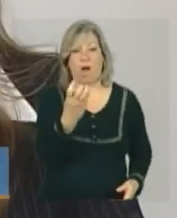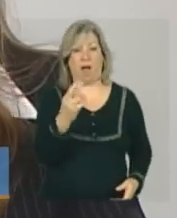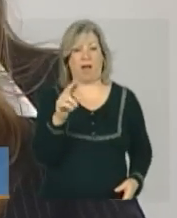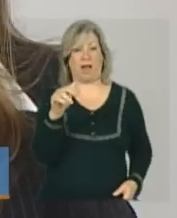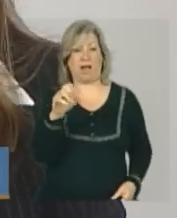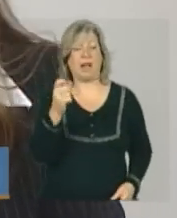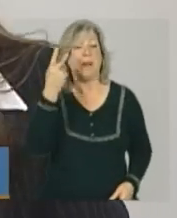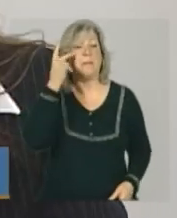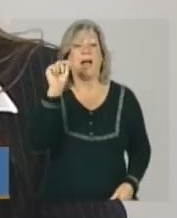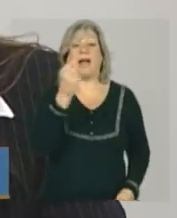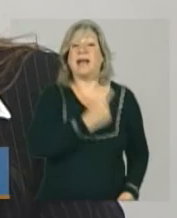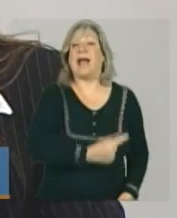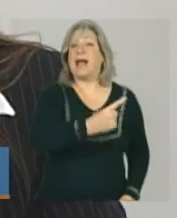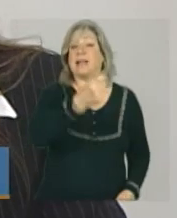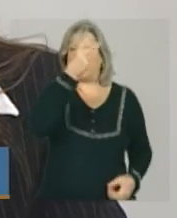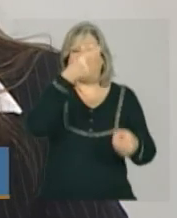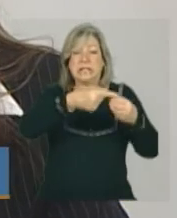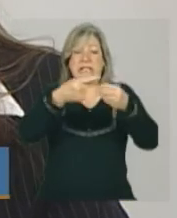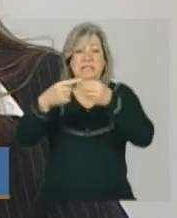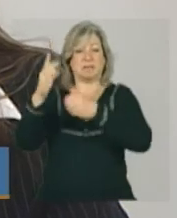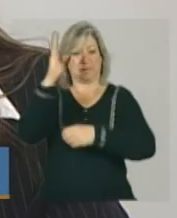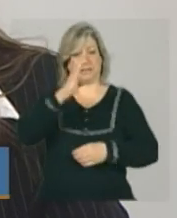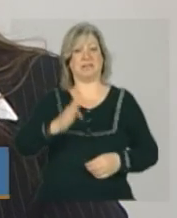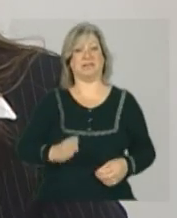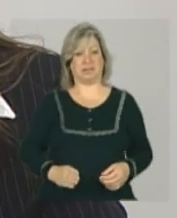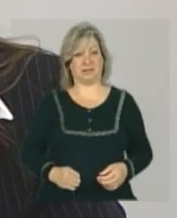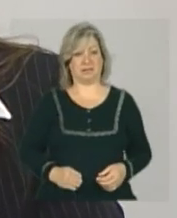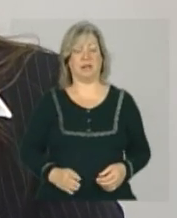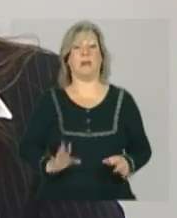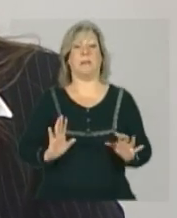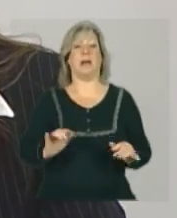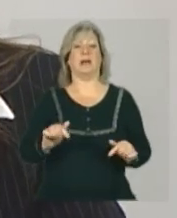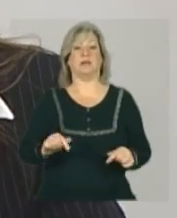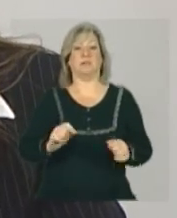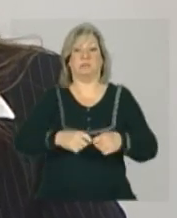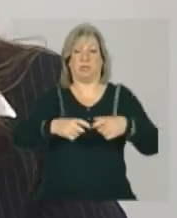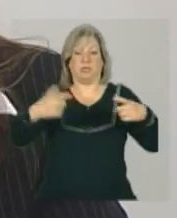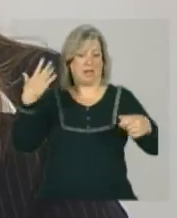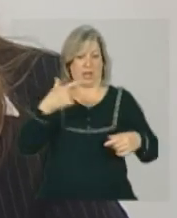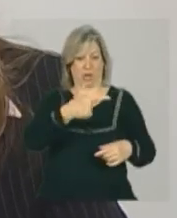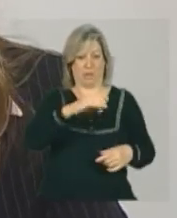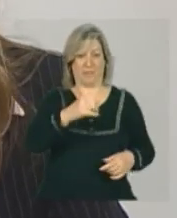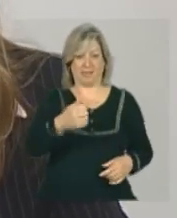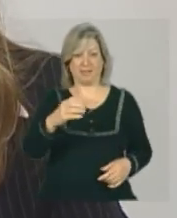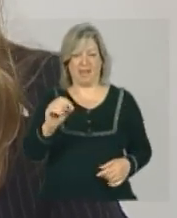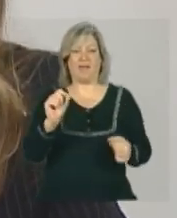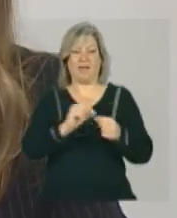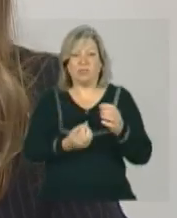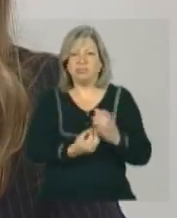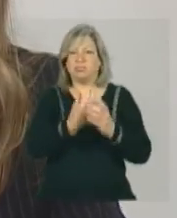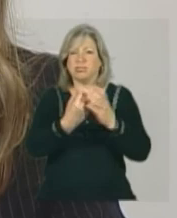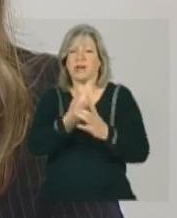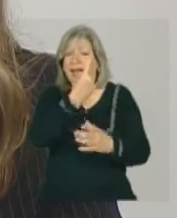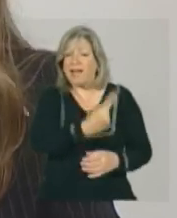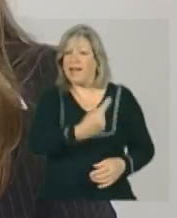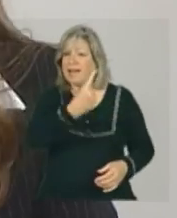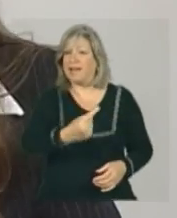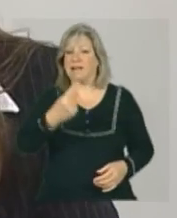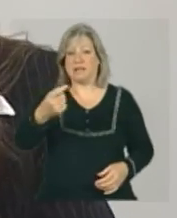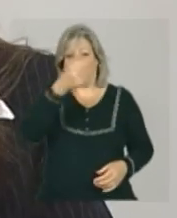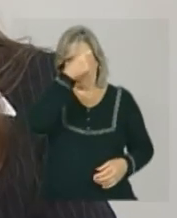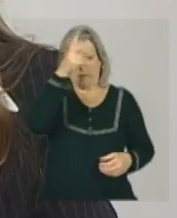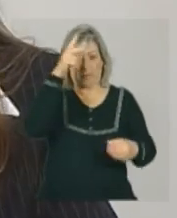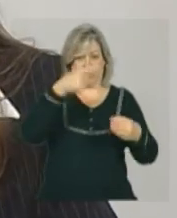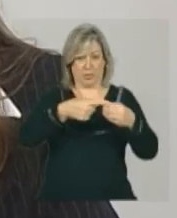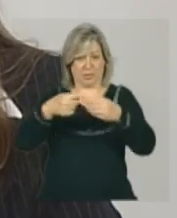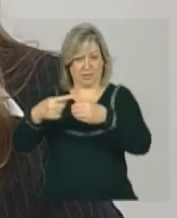brasileiro. E isso a gente fez ano passado, na expansão do Serviço Socioassistencial de 2010. A gente colocou no